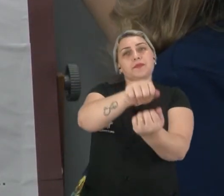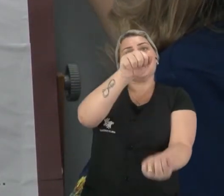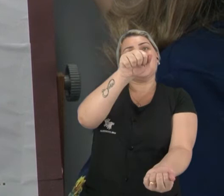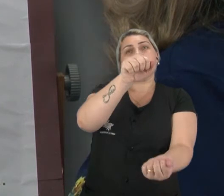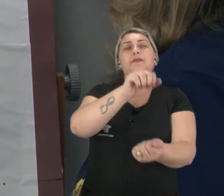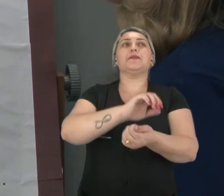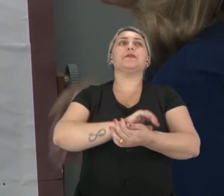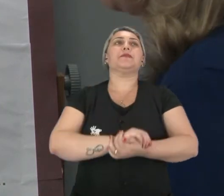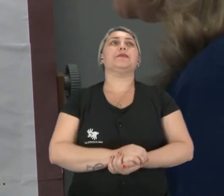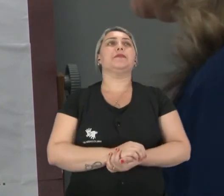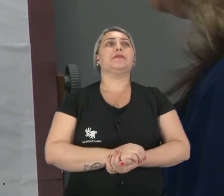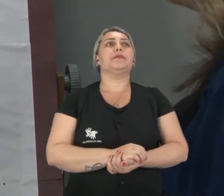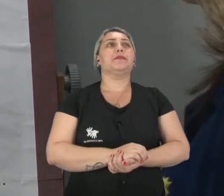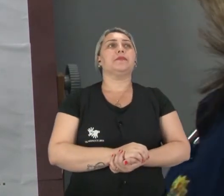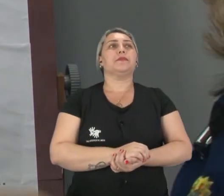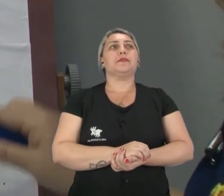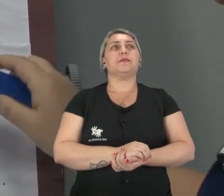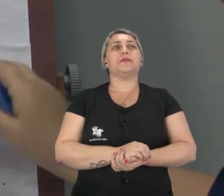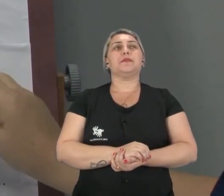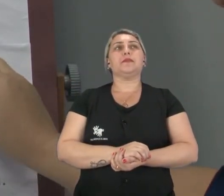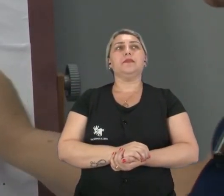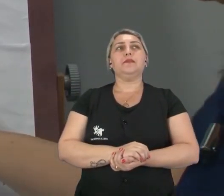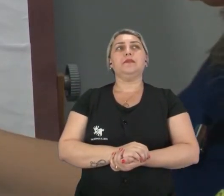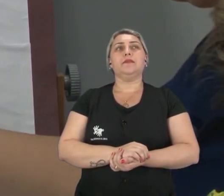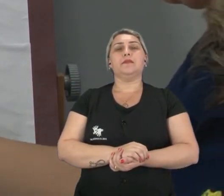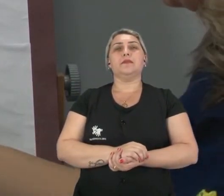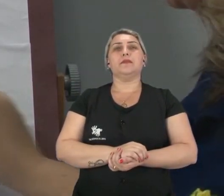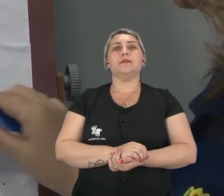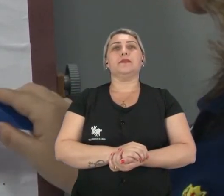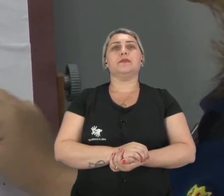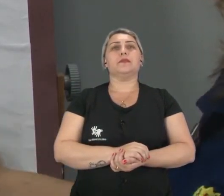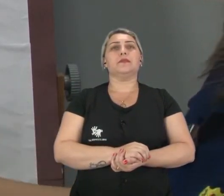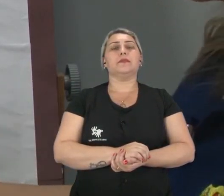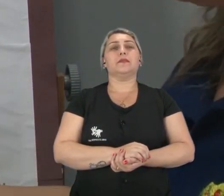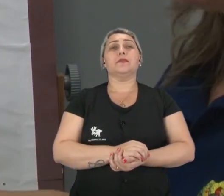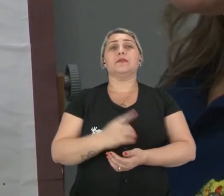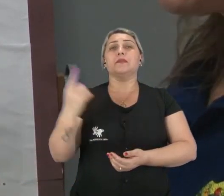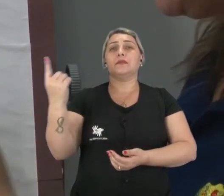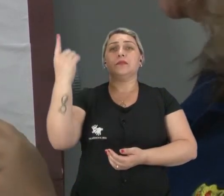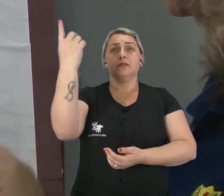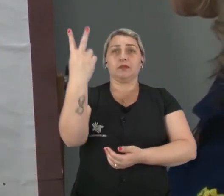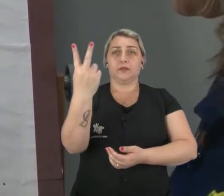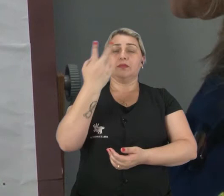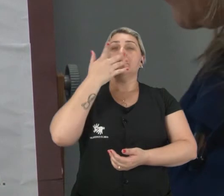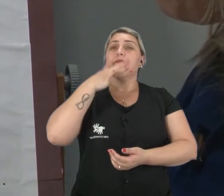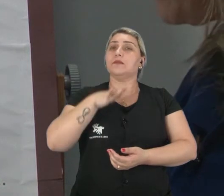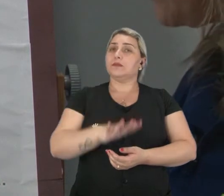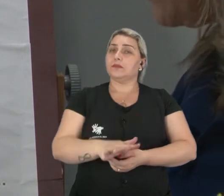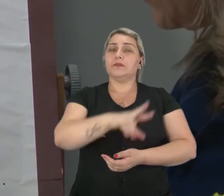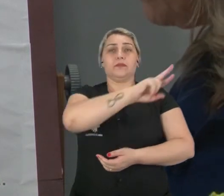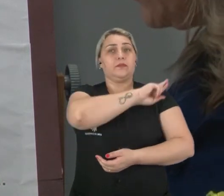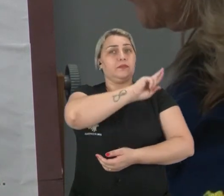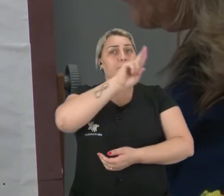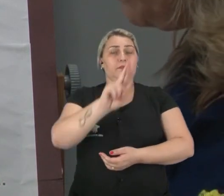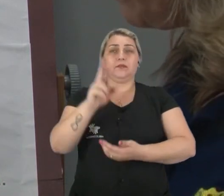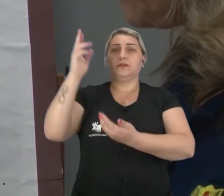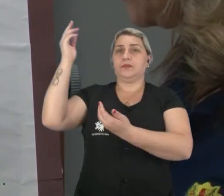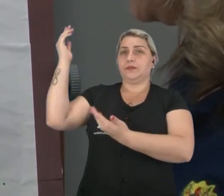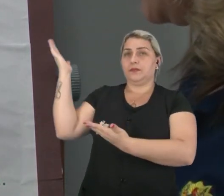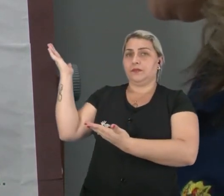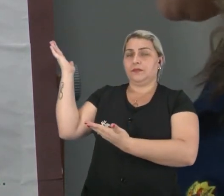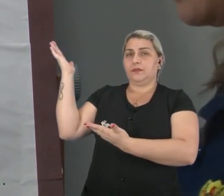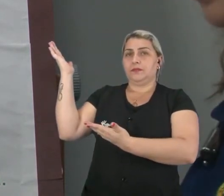né? Vamos ver aqui. Nós temos aqui a altura de duas crianças que está representado